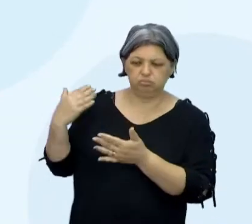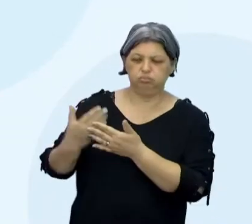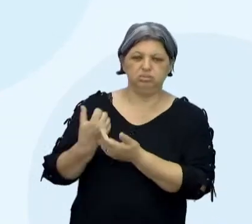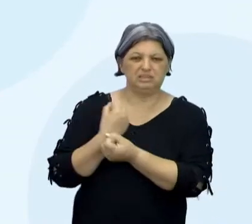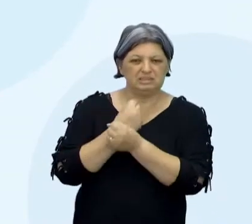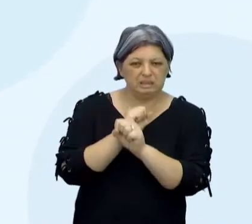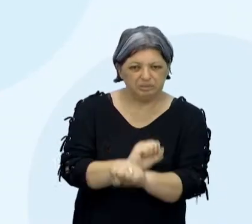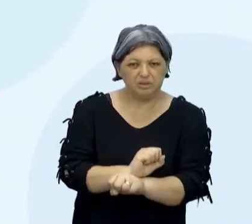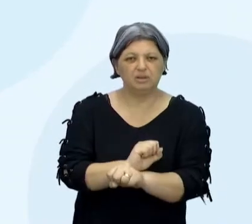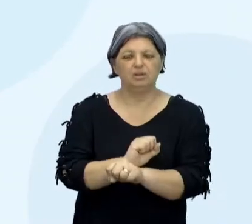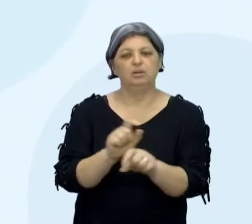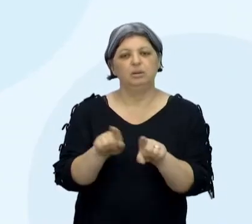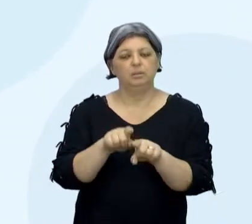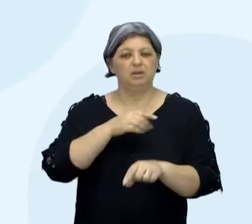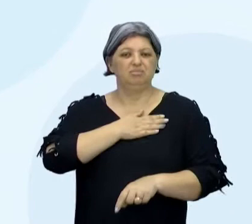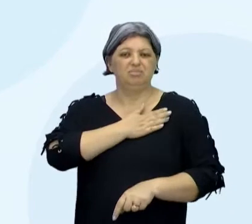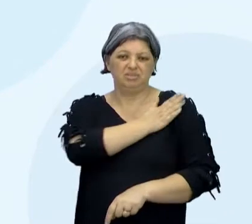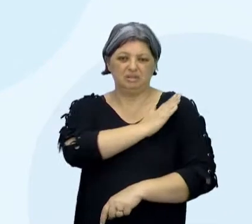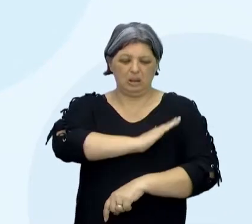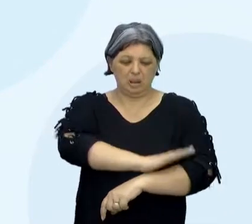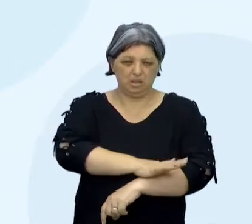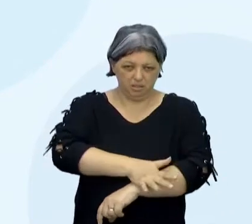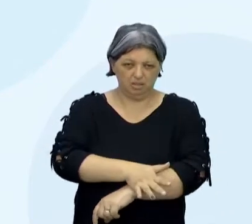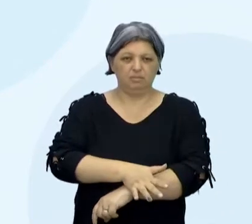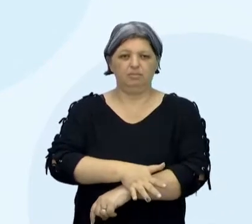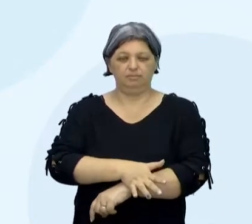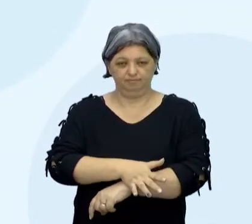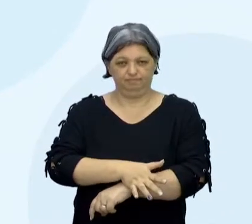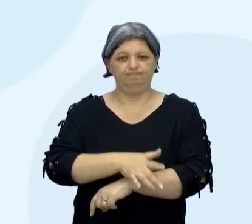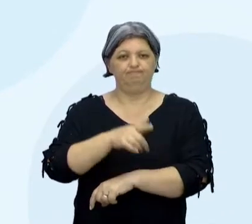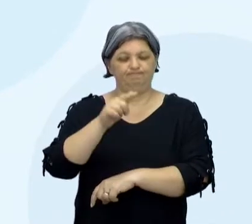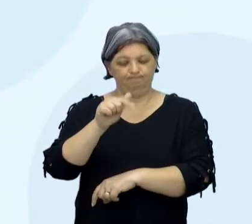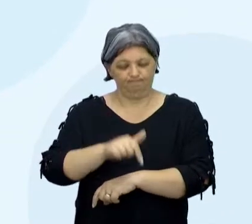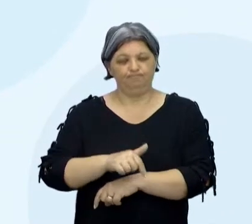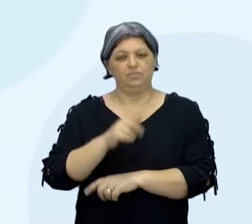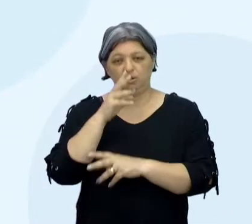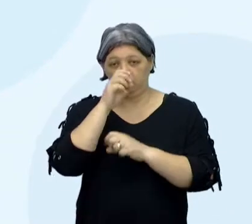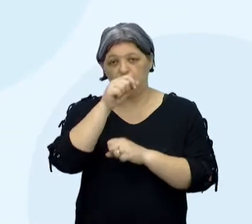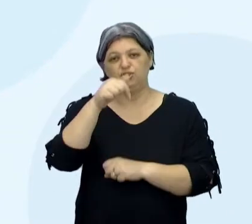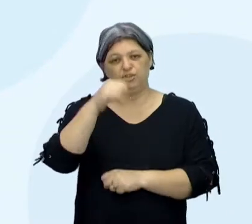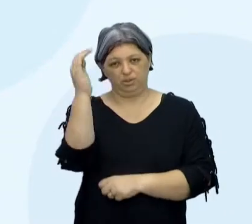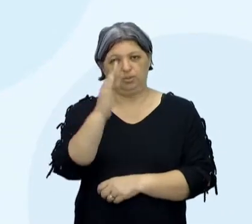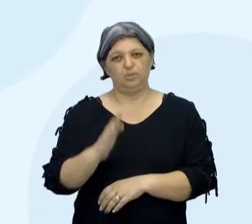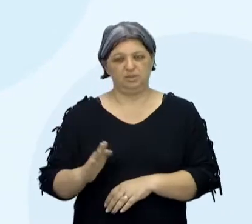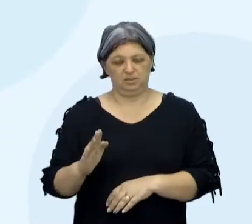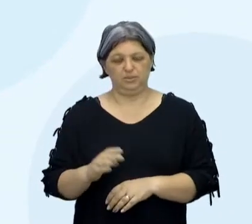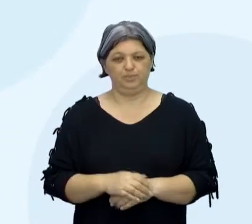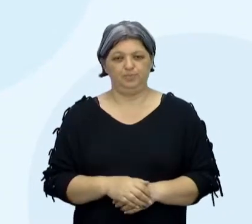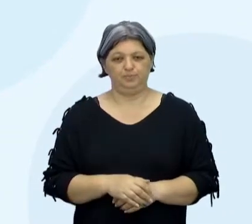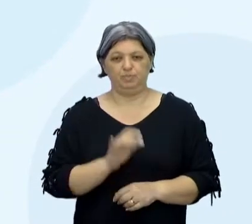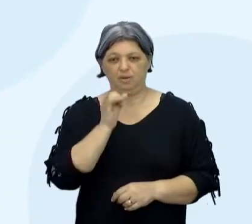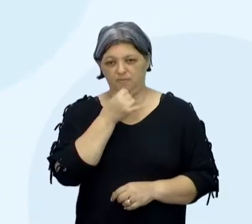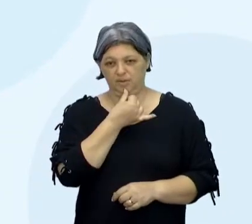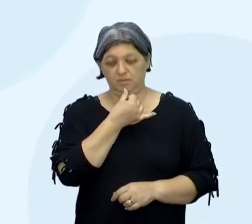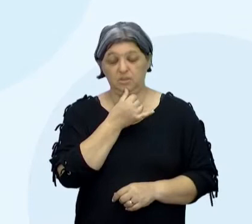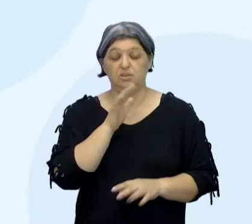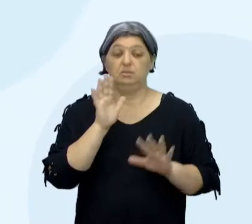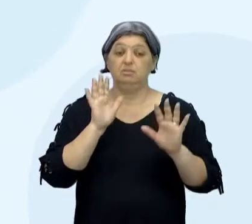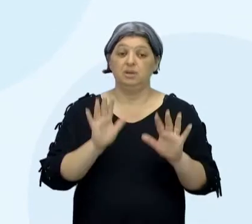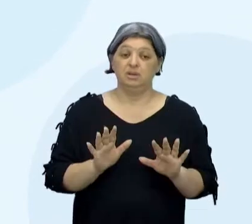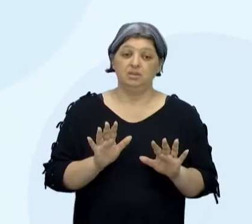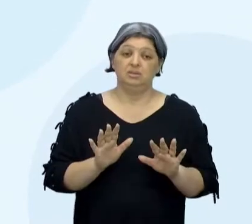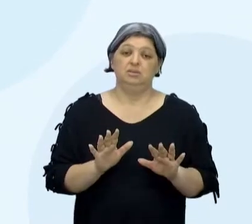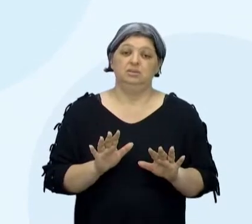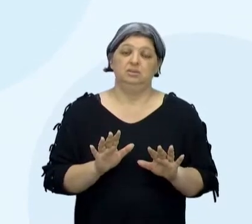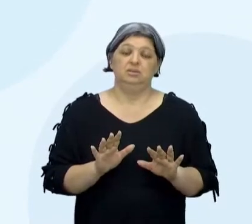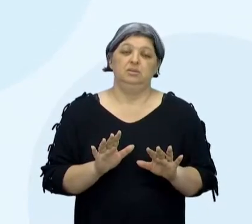o racismo acaba sendo muito forte no nosso país infelizmente e algo que na verdade não